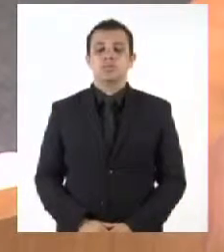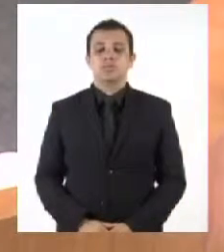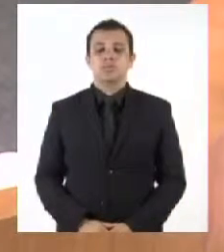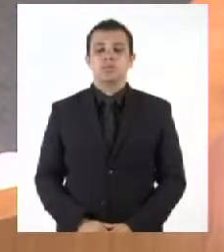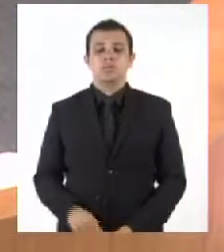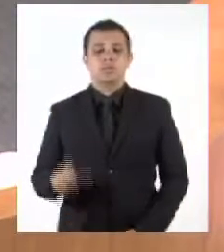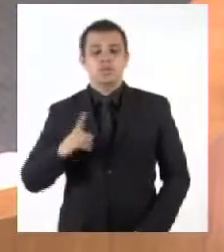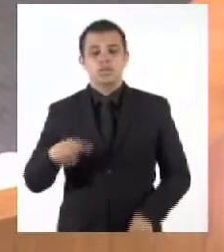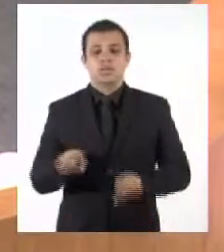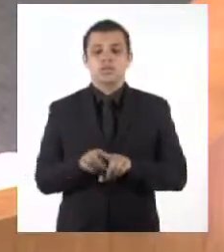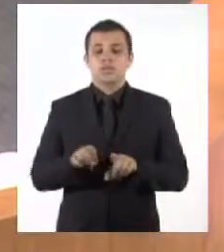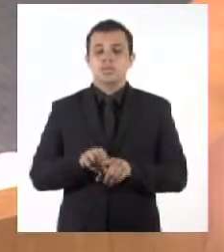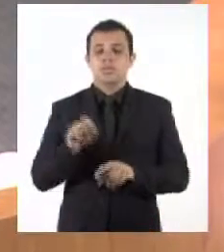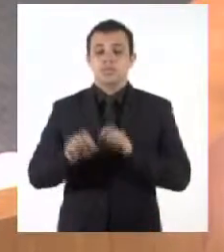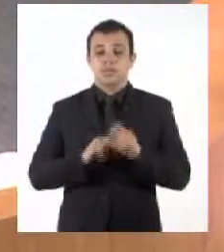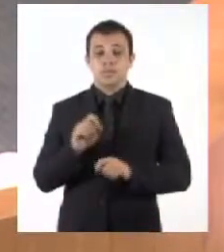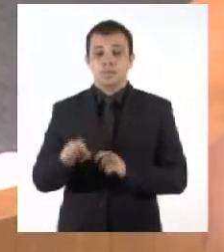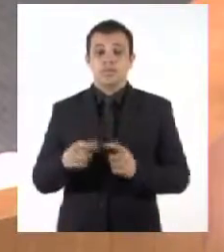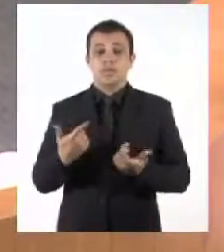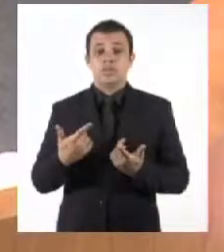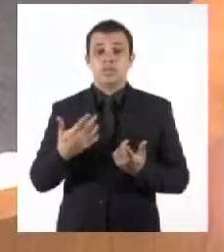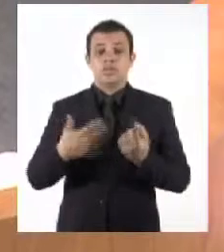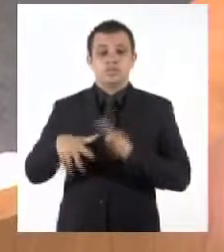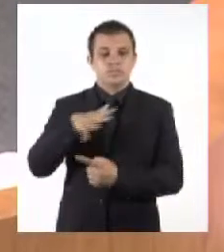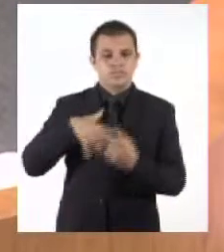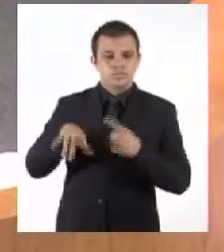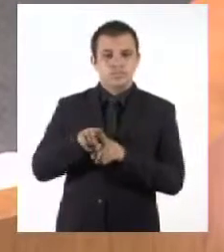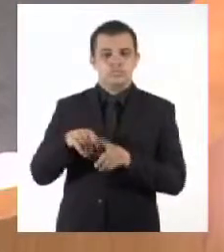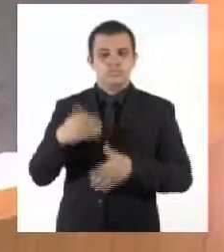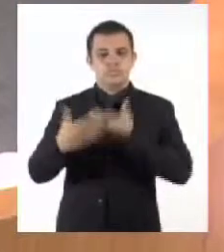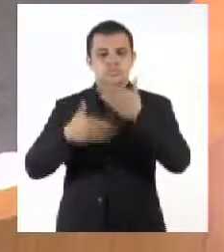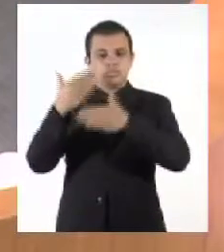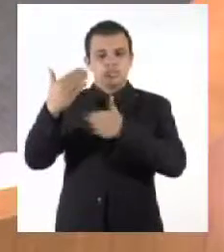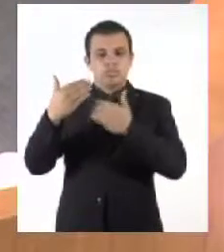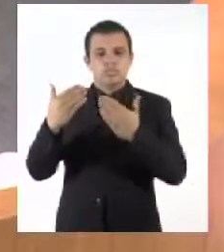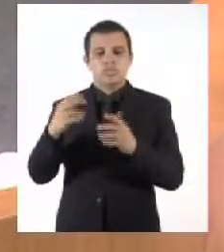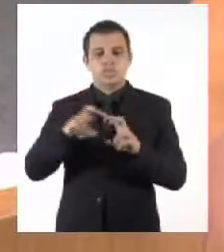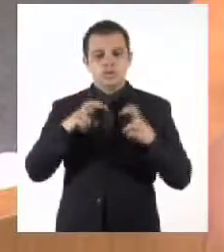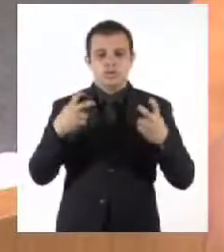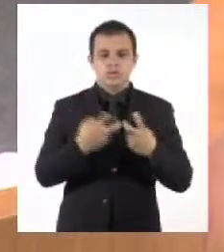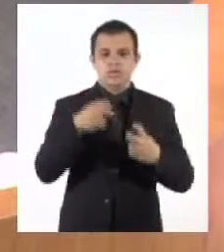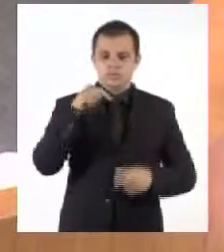Comissão do Meio Ambiente e Desenvolvimento Sustentável aqui da Assembleia Legislativa,